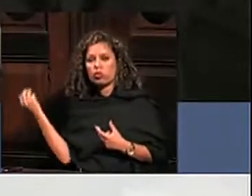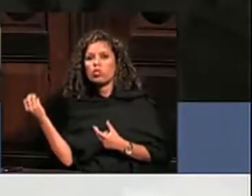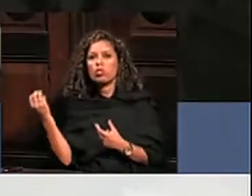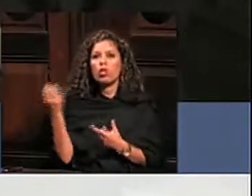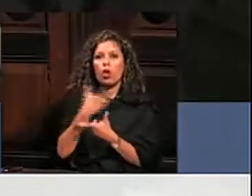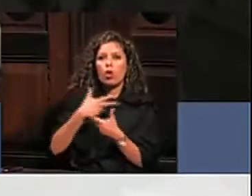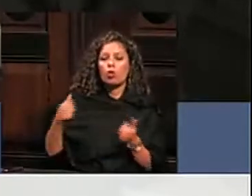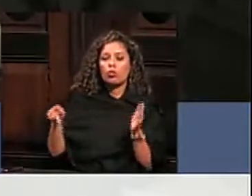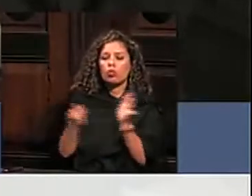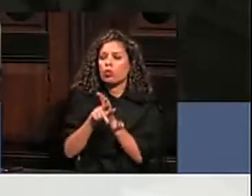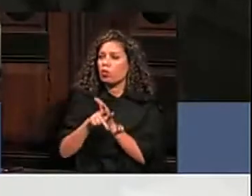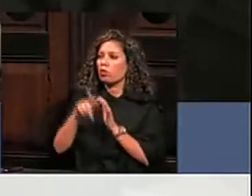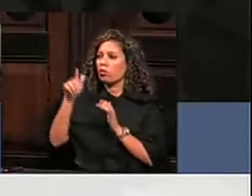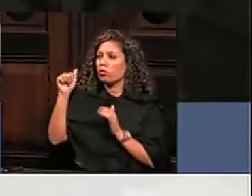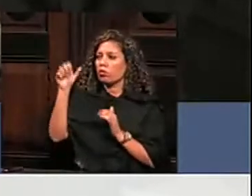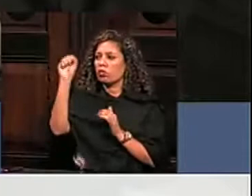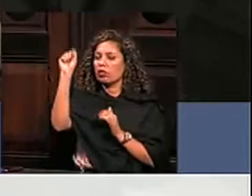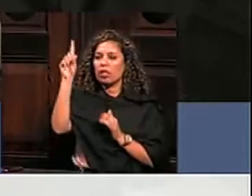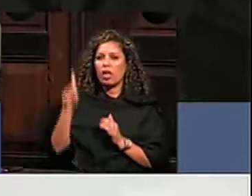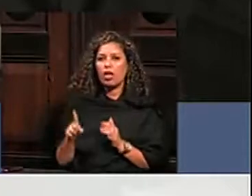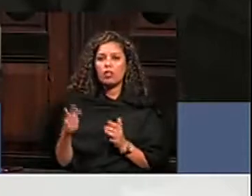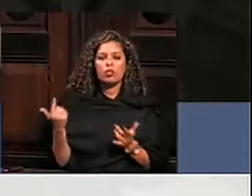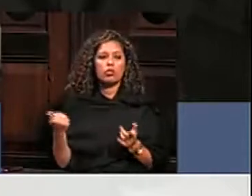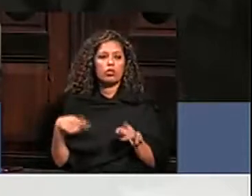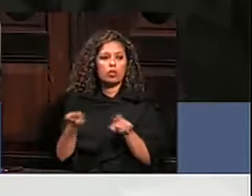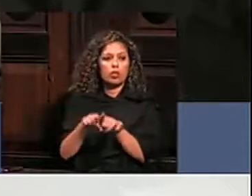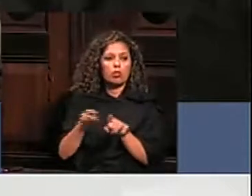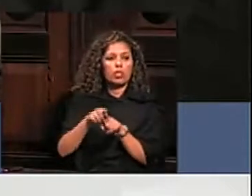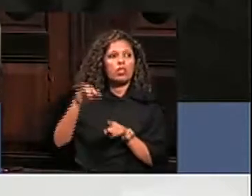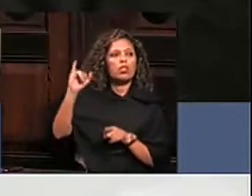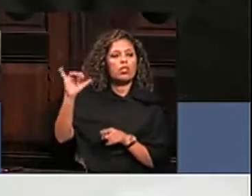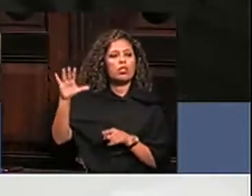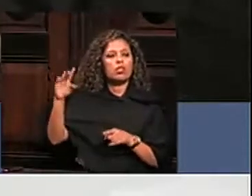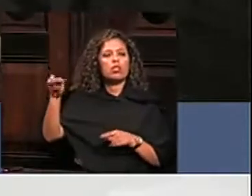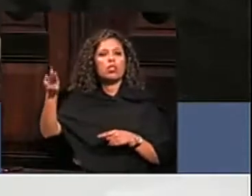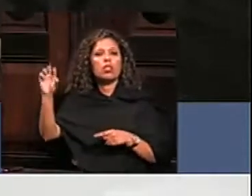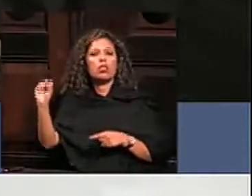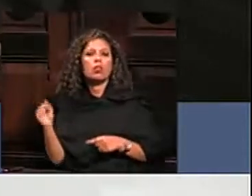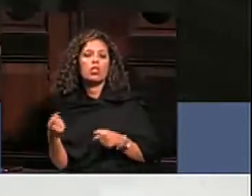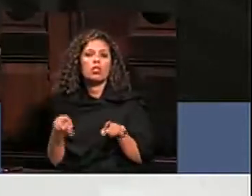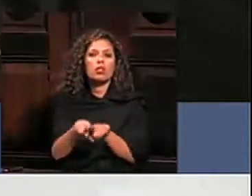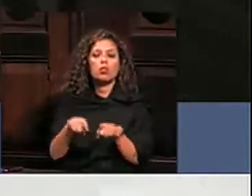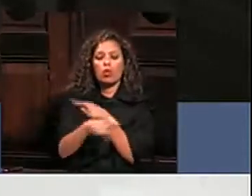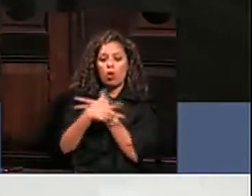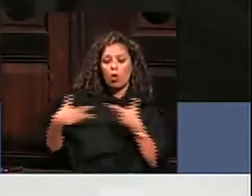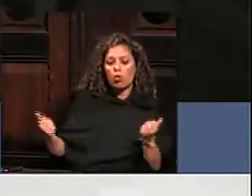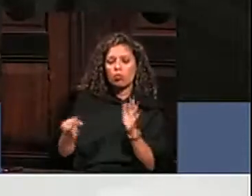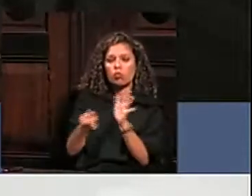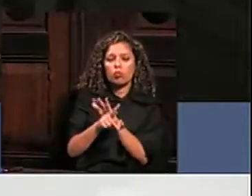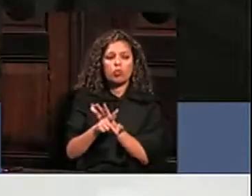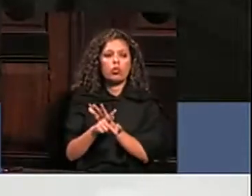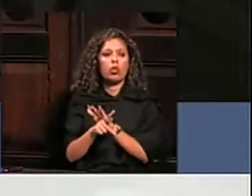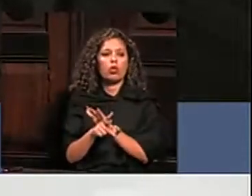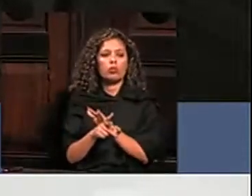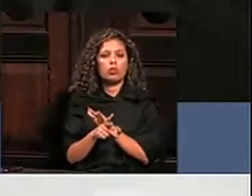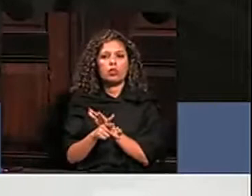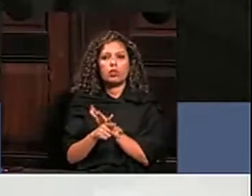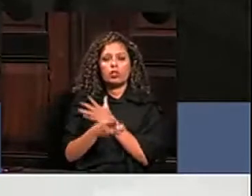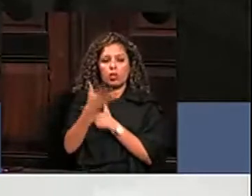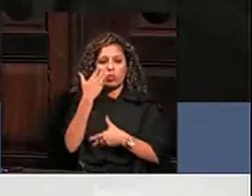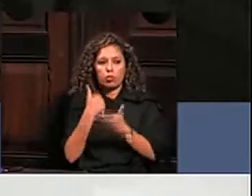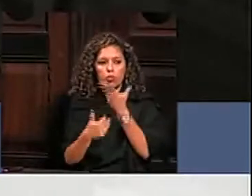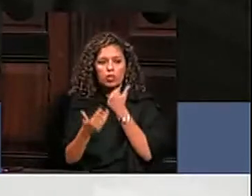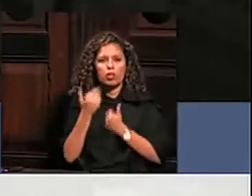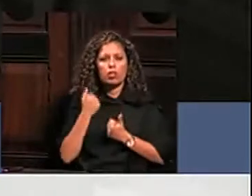gás, reduzir a alíquota do botijão de gás, do ICMS, através da cesta básica. Eu recuo da questão da